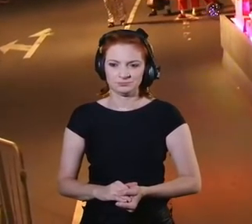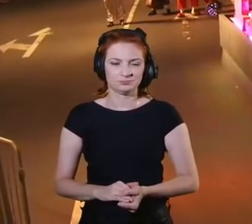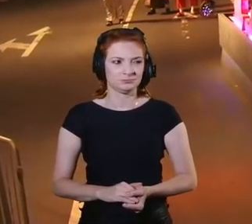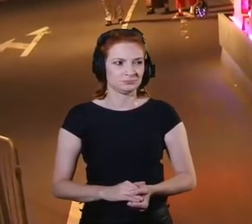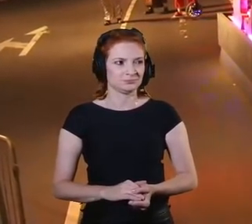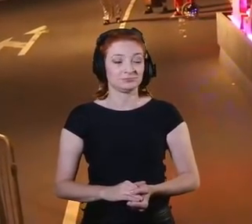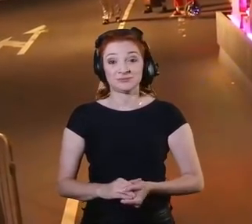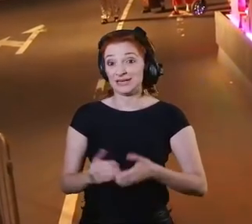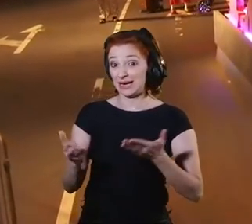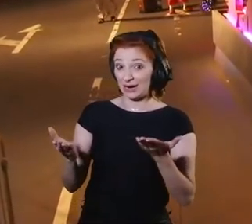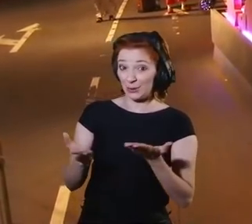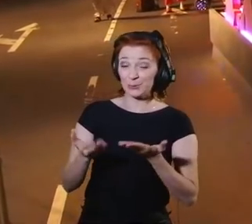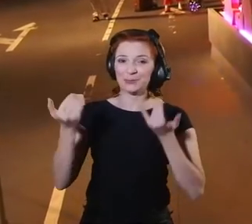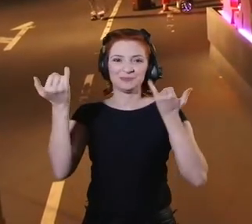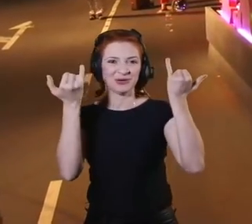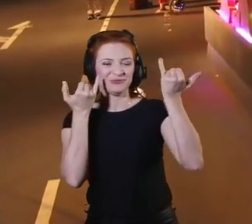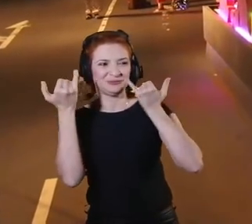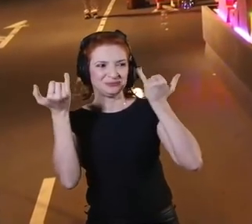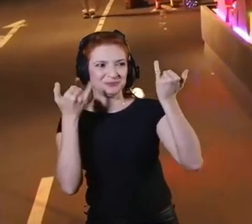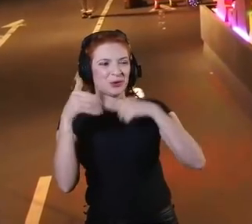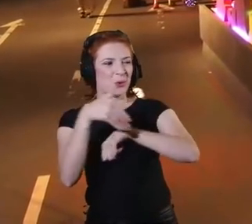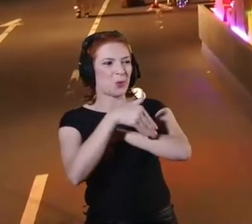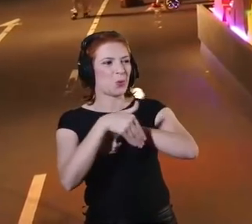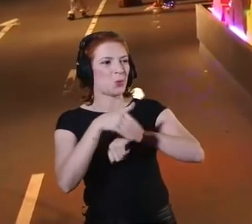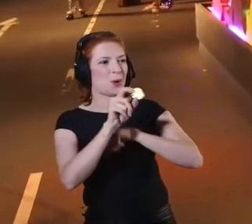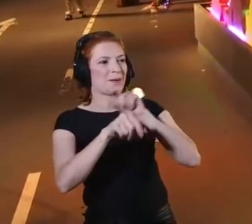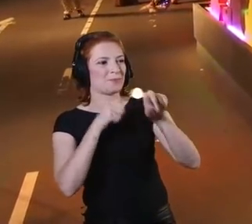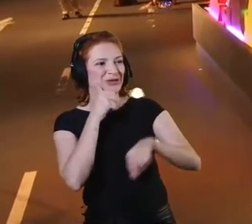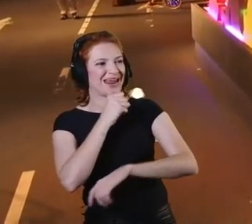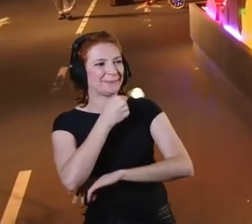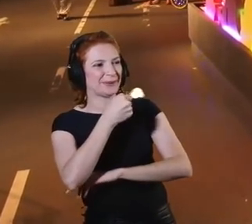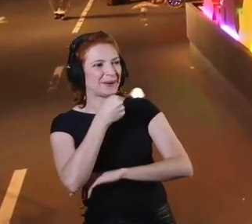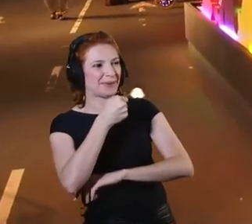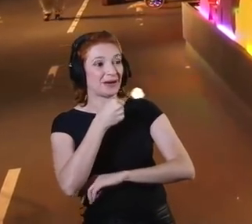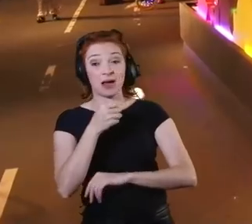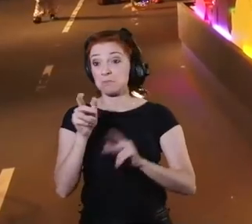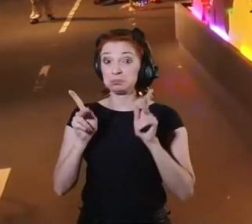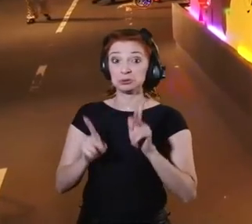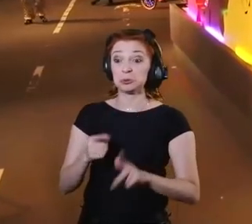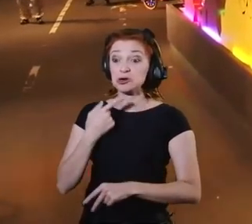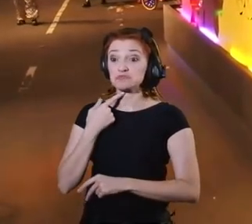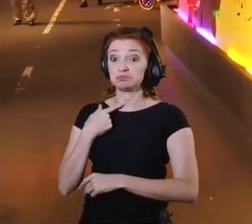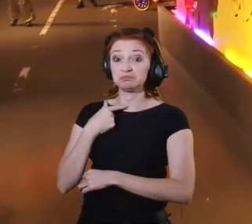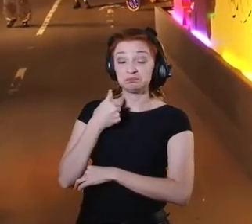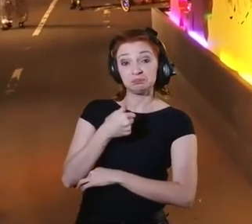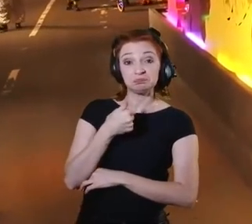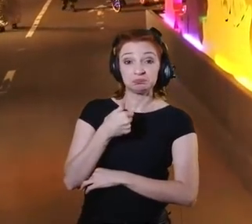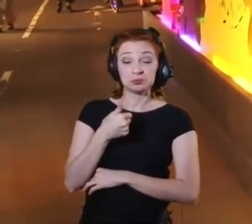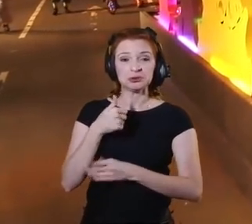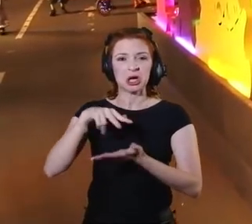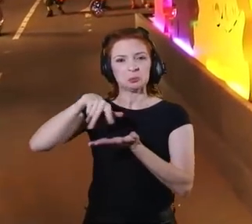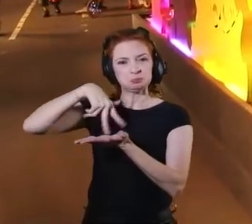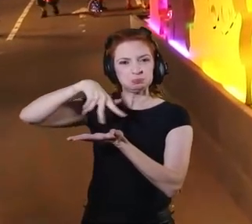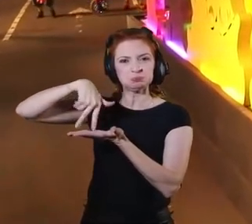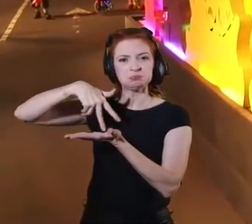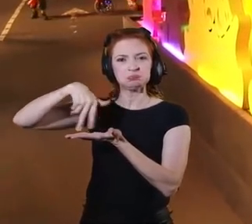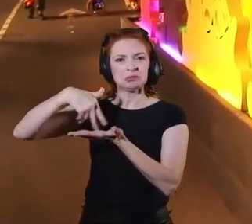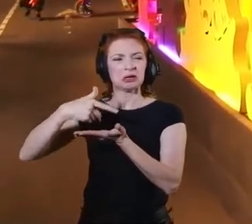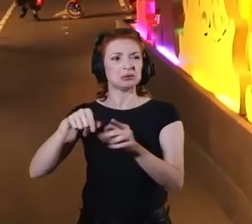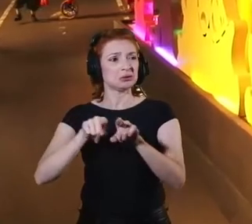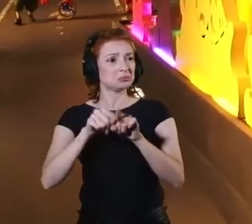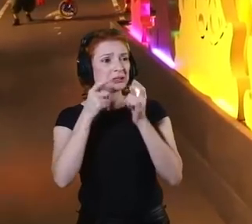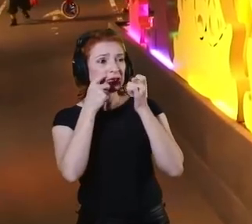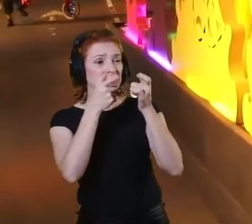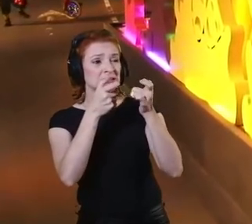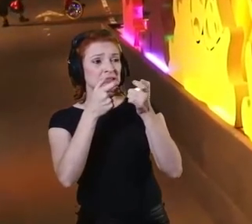Traz pra gente as informações da Sinimbu então, Luciane. O pessoal está gostando bastante da performance de dança e é interessante